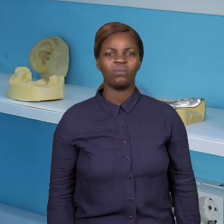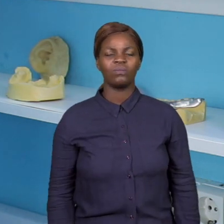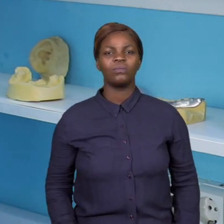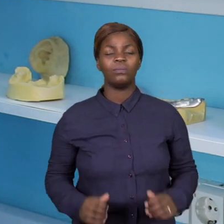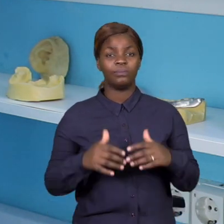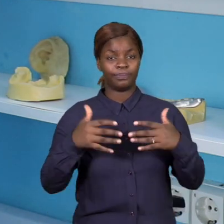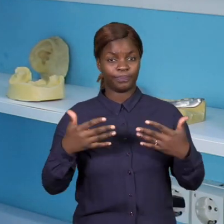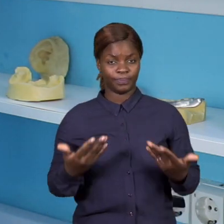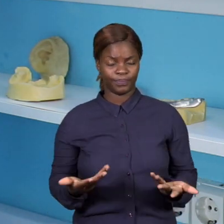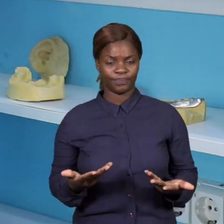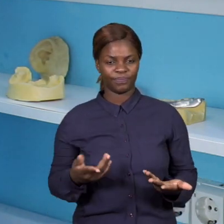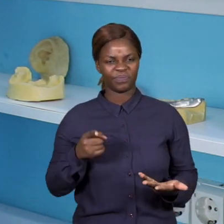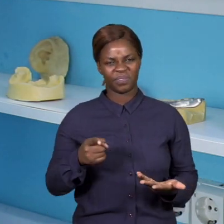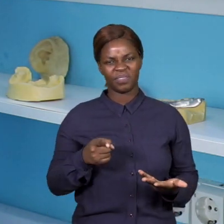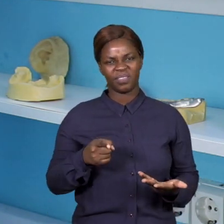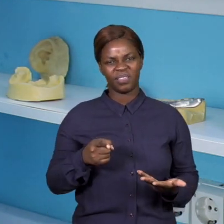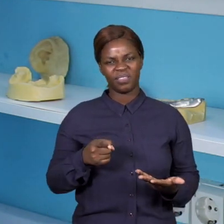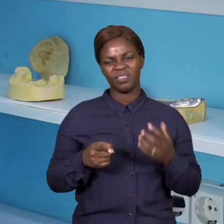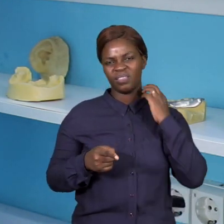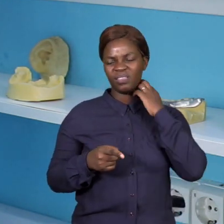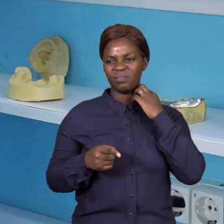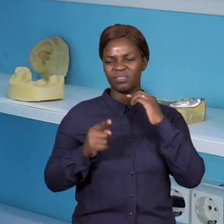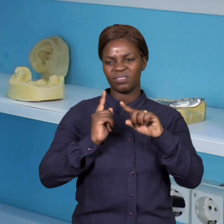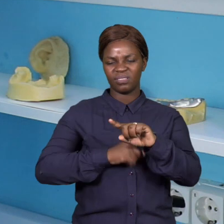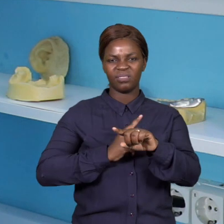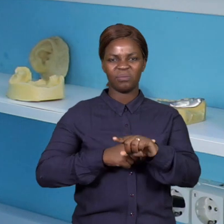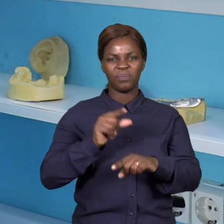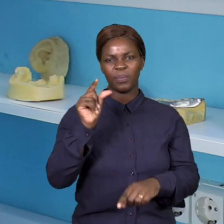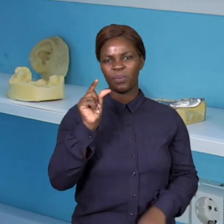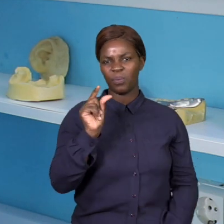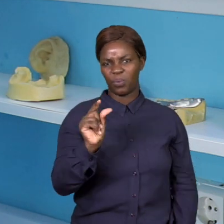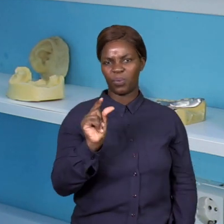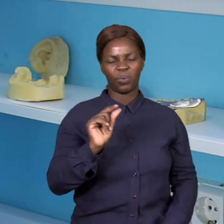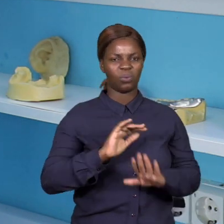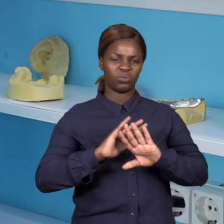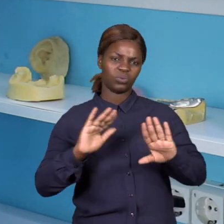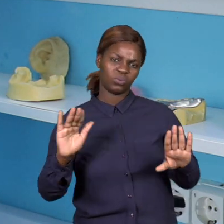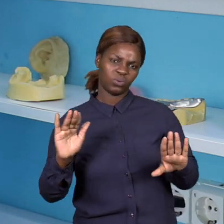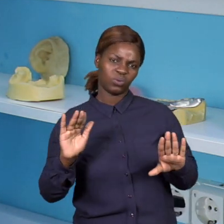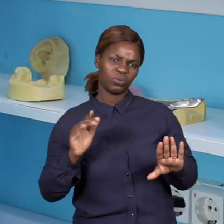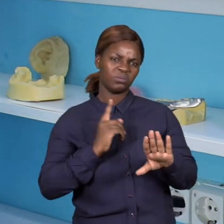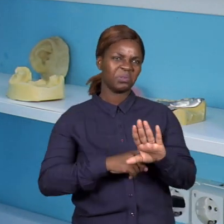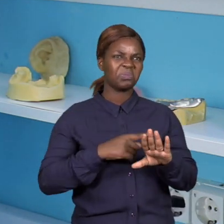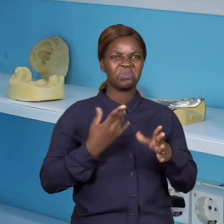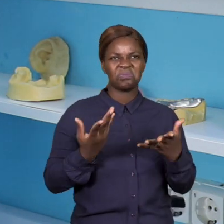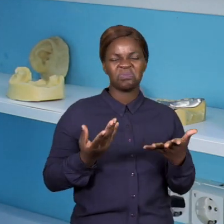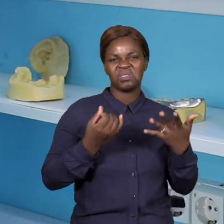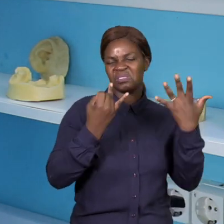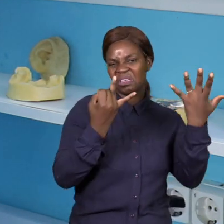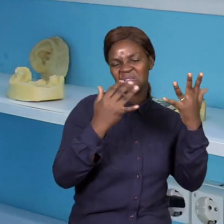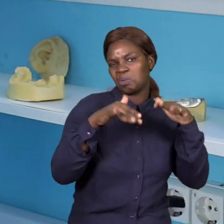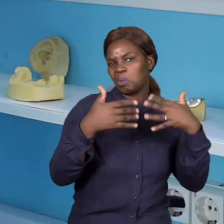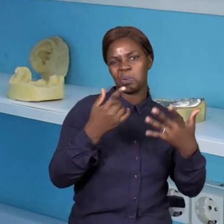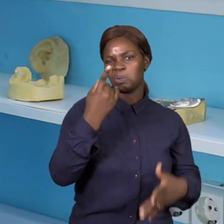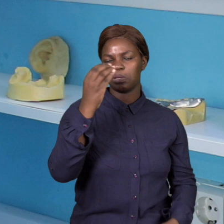Z. Então, isto vai ser só um processo de adaptação durante aquele tempo de